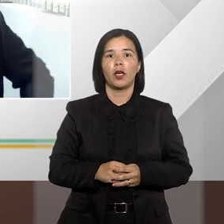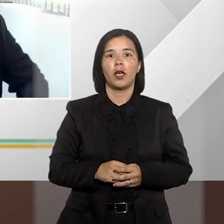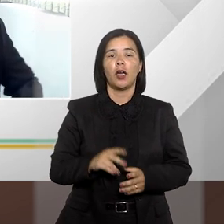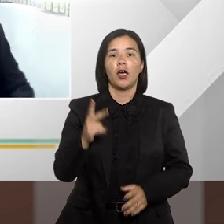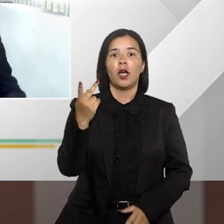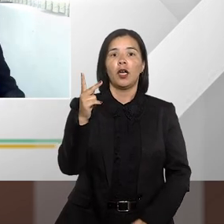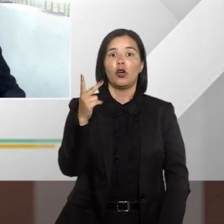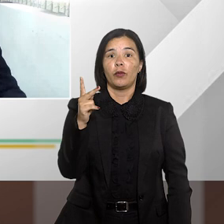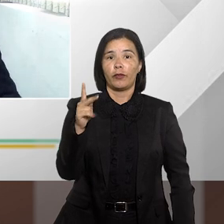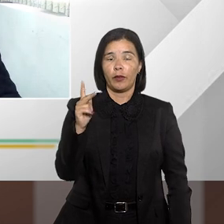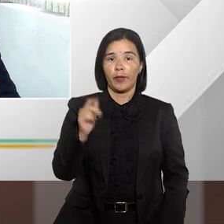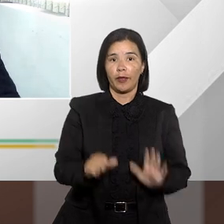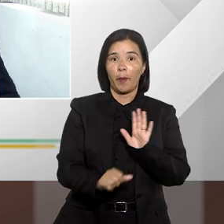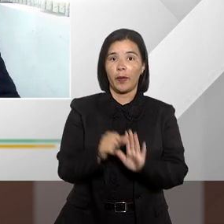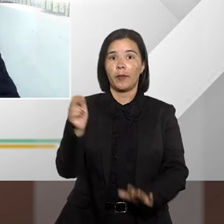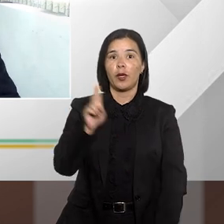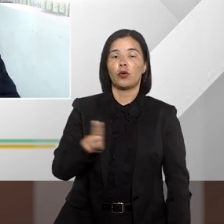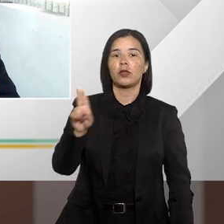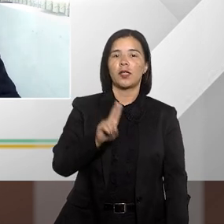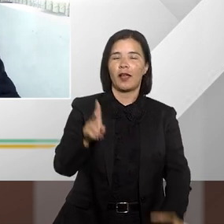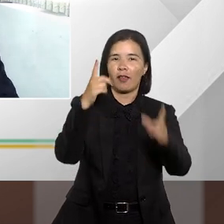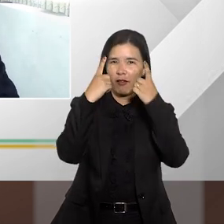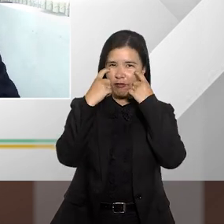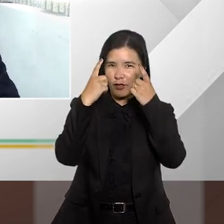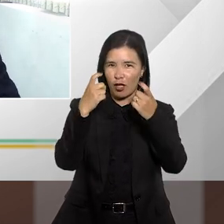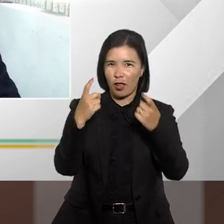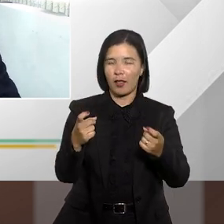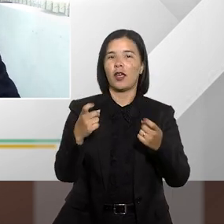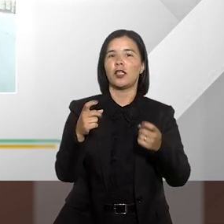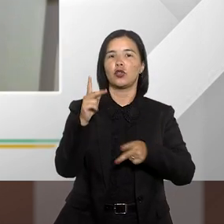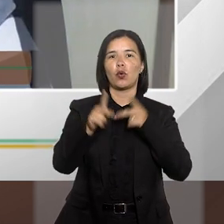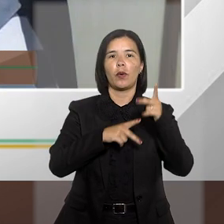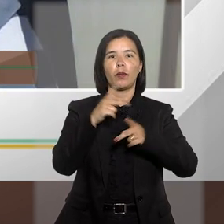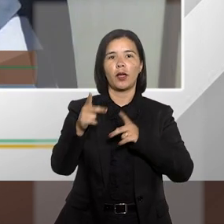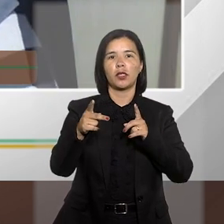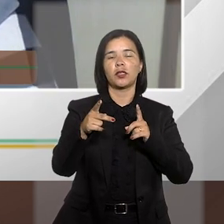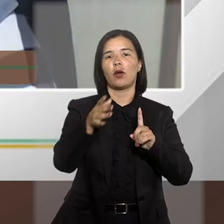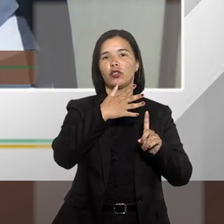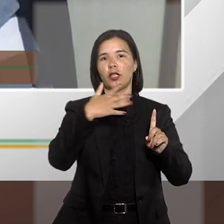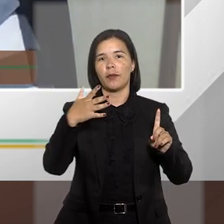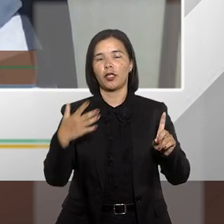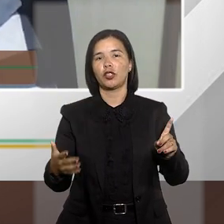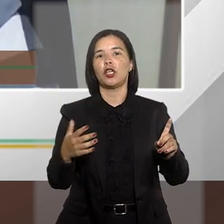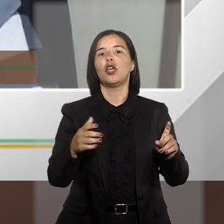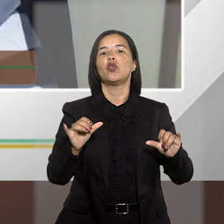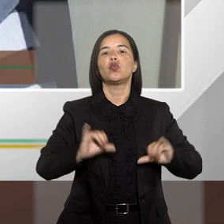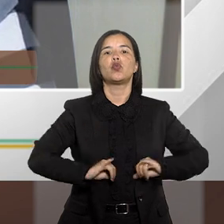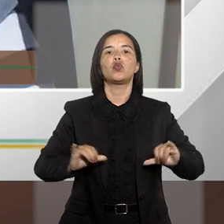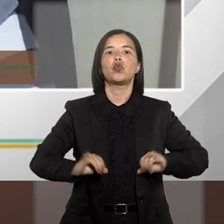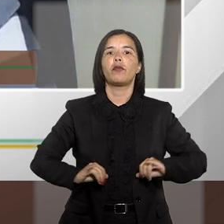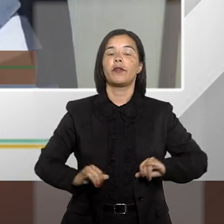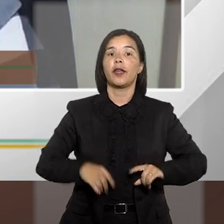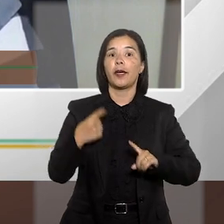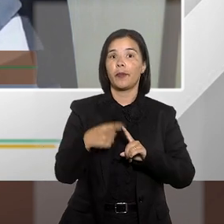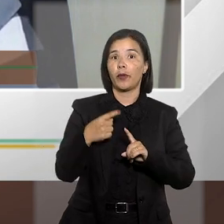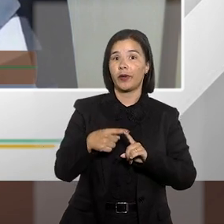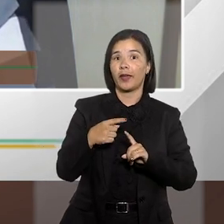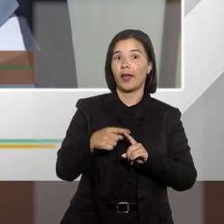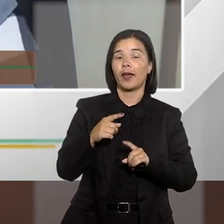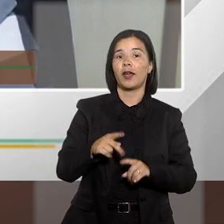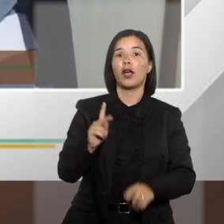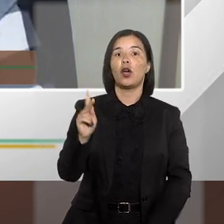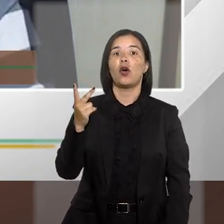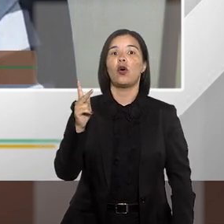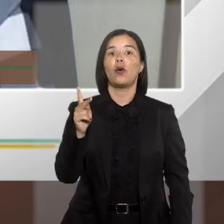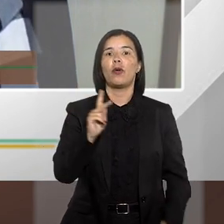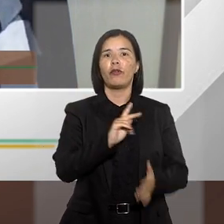termo utilizado, né? Então, a violência que a população LGBT sofria, todo mundo fazia uma classificação como homofobia. Então,